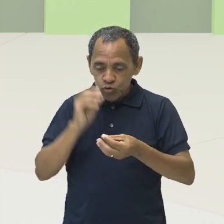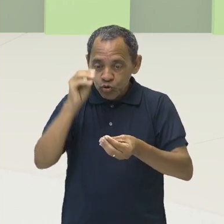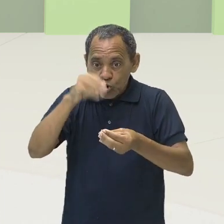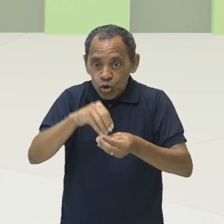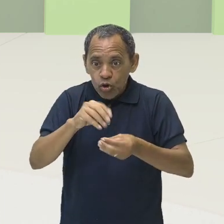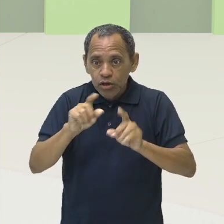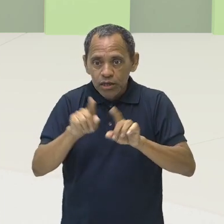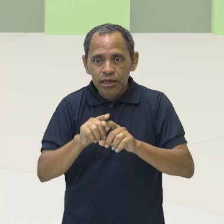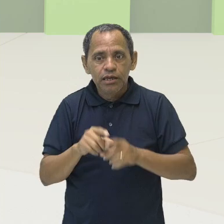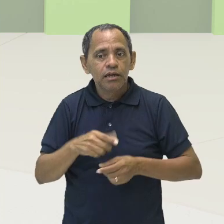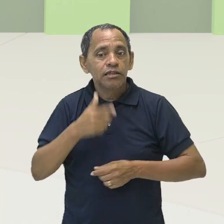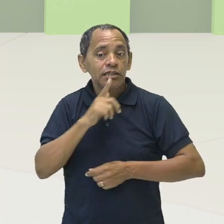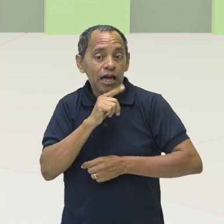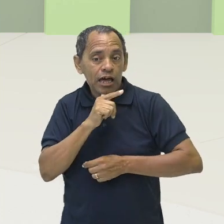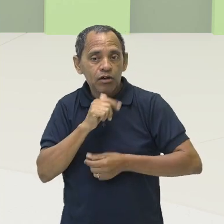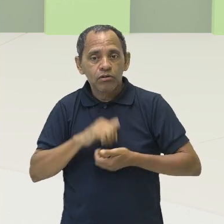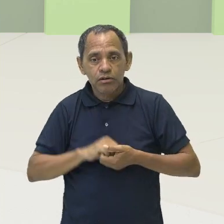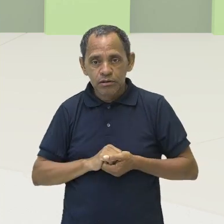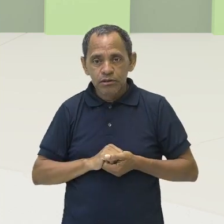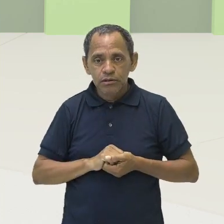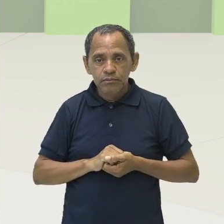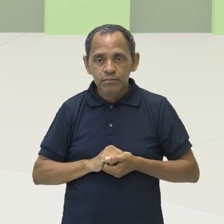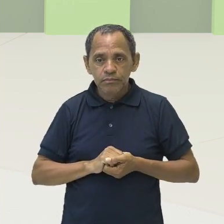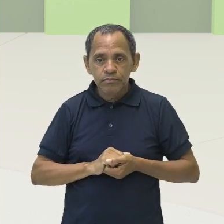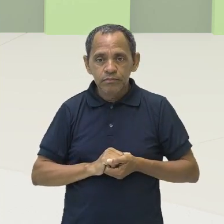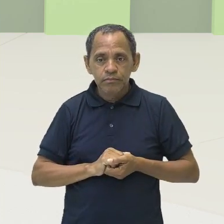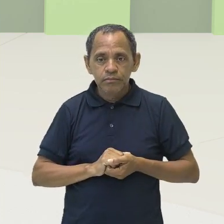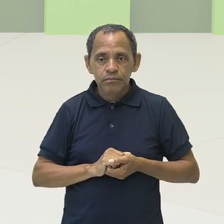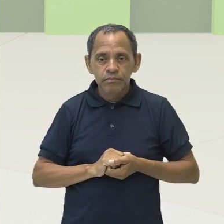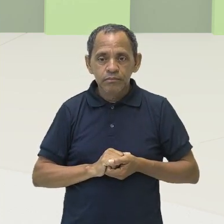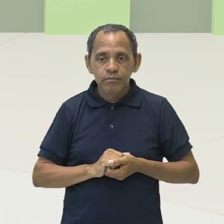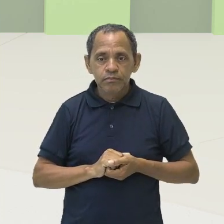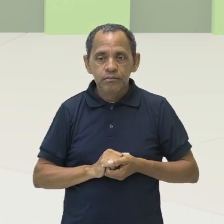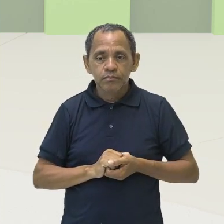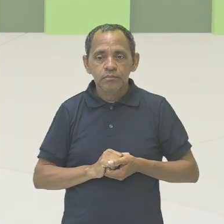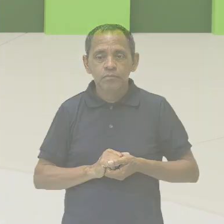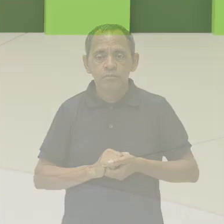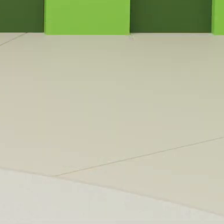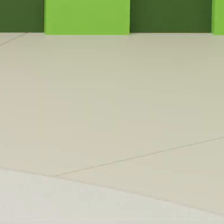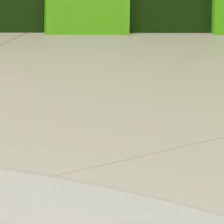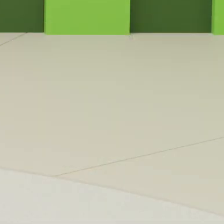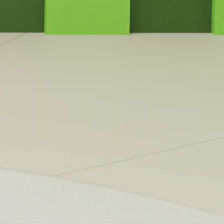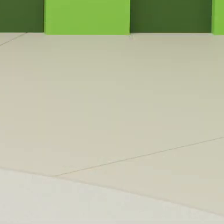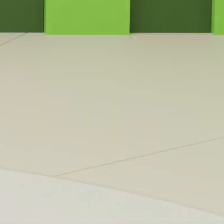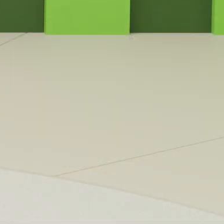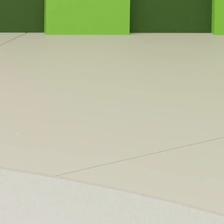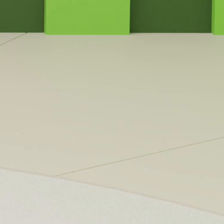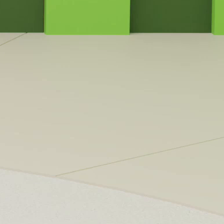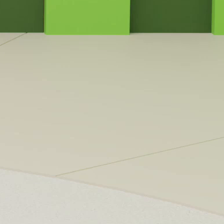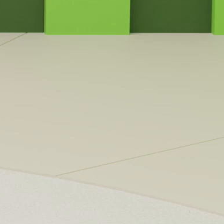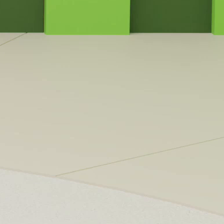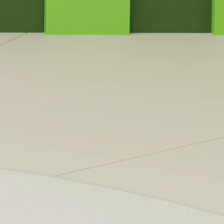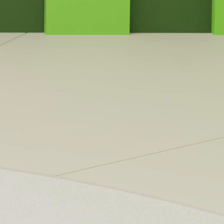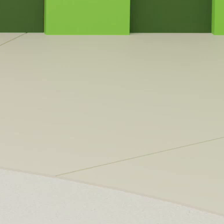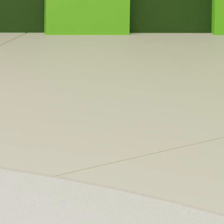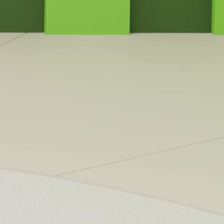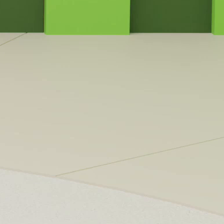ele não dissolve, tá? O ponto de fusão nada mais é do que passar do sólido para o líquido.